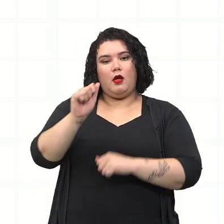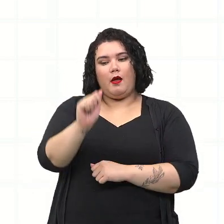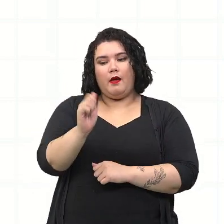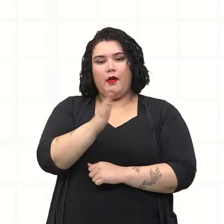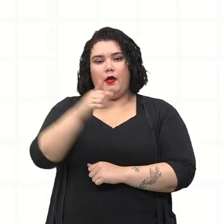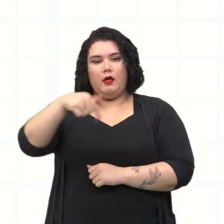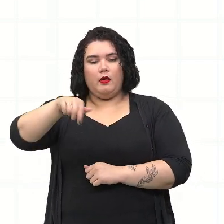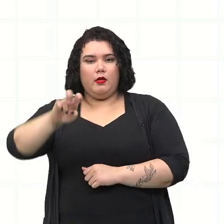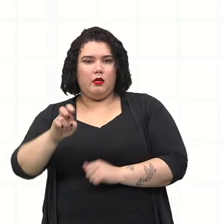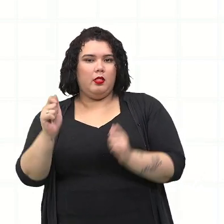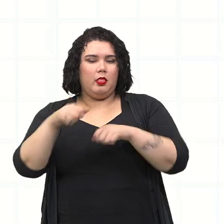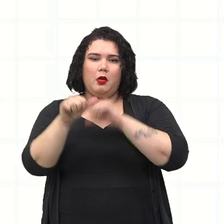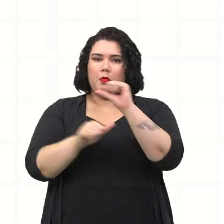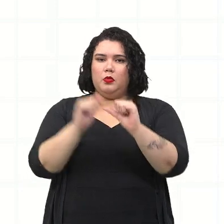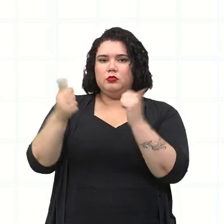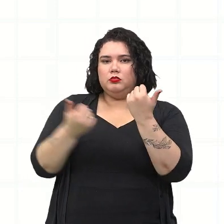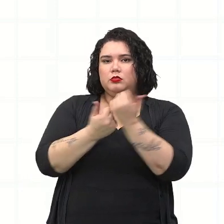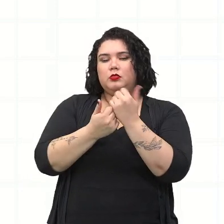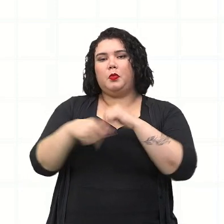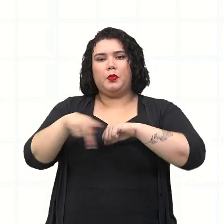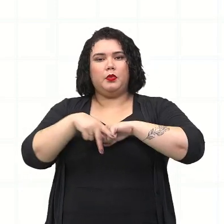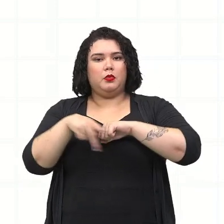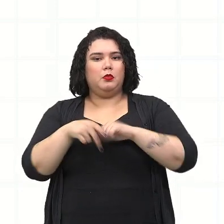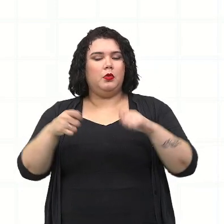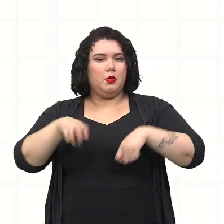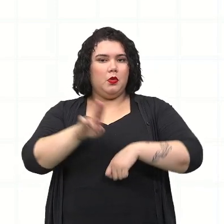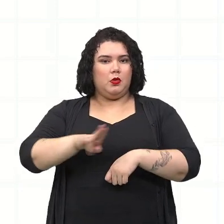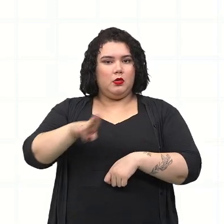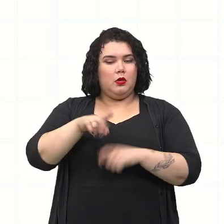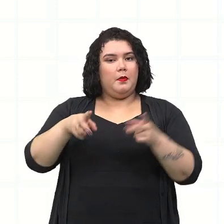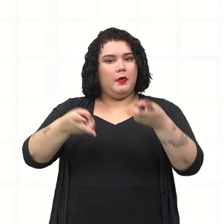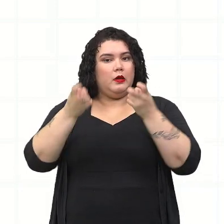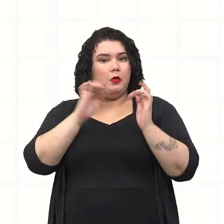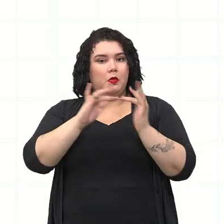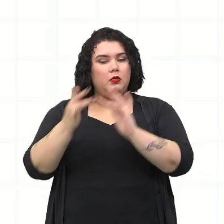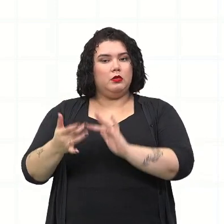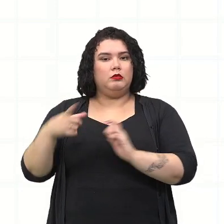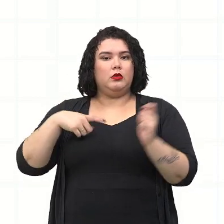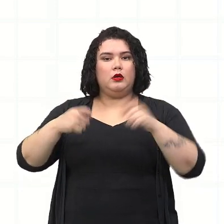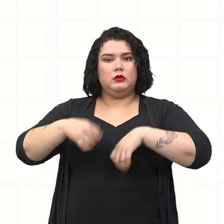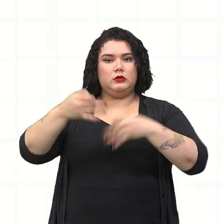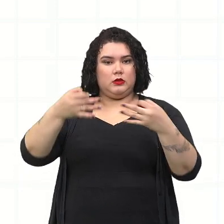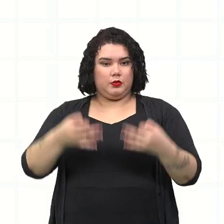para fazer a substituição do aonde e perceber se o contexto está apropriado.